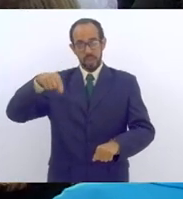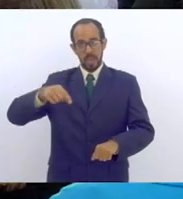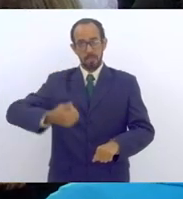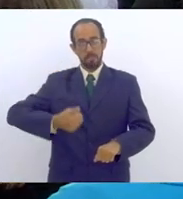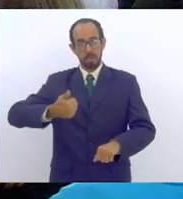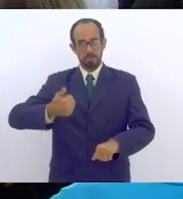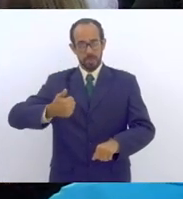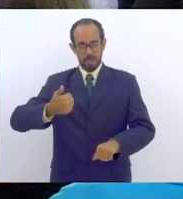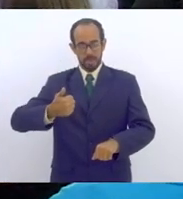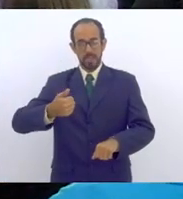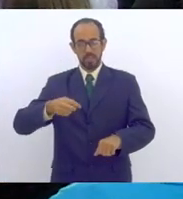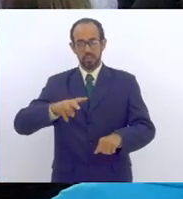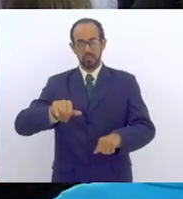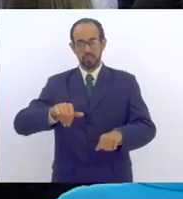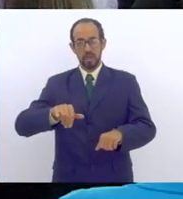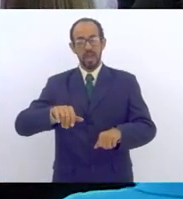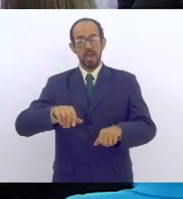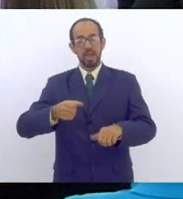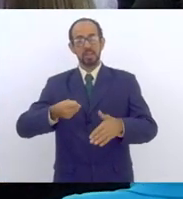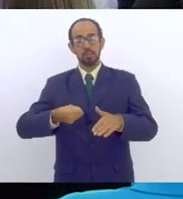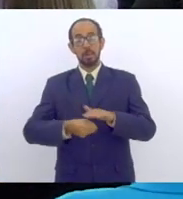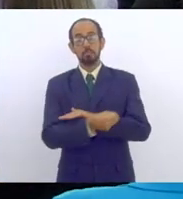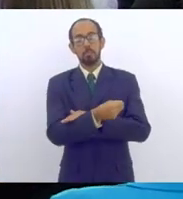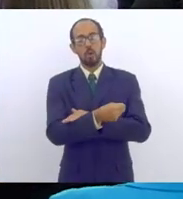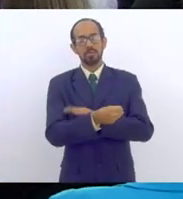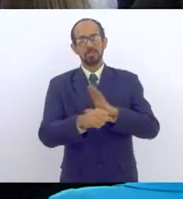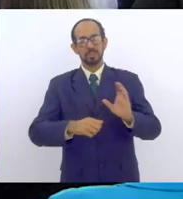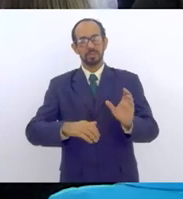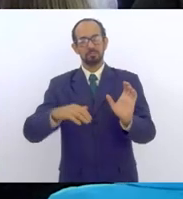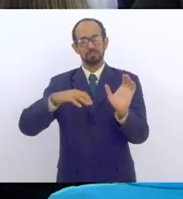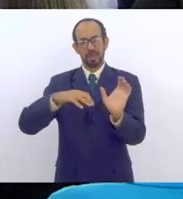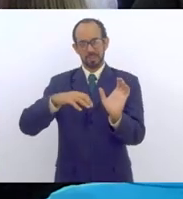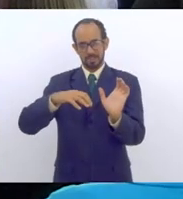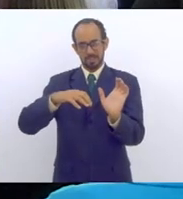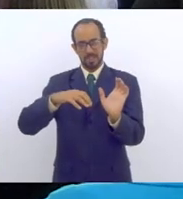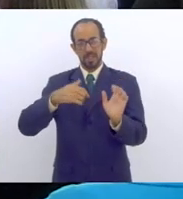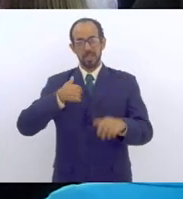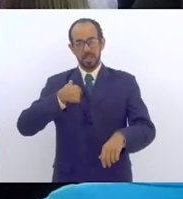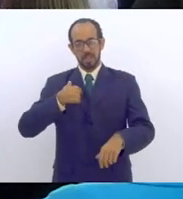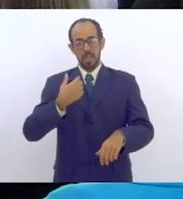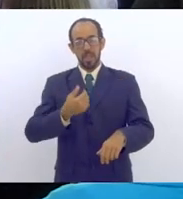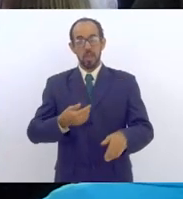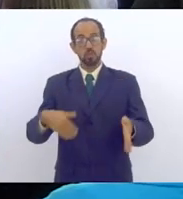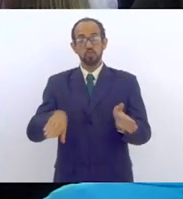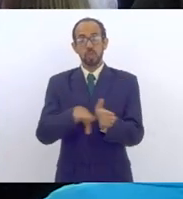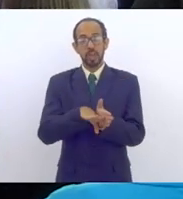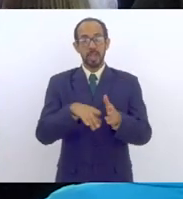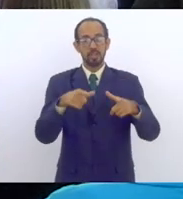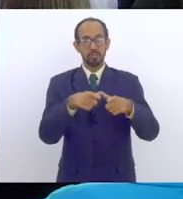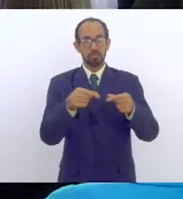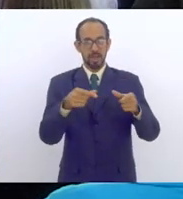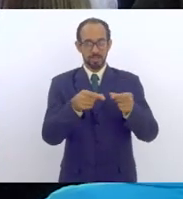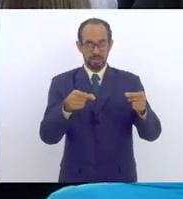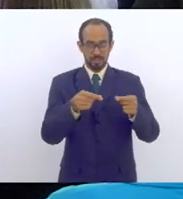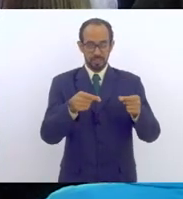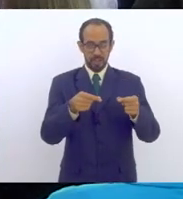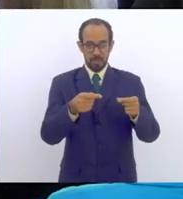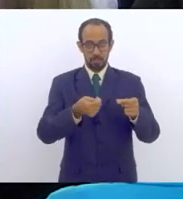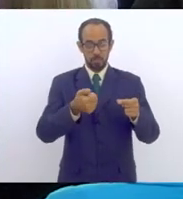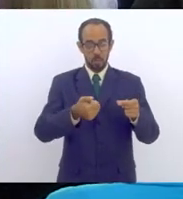nossa cadeira no Congresso Nacional eu acabei de chegar de Brasília agora a pouco já fui lá nos preparativos